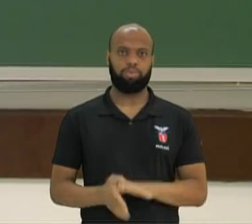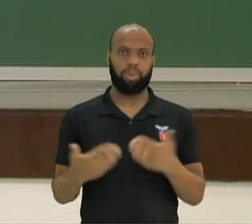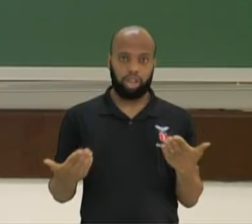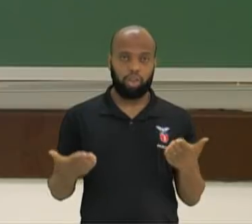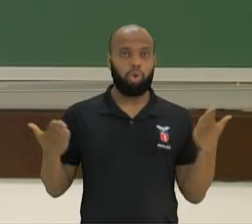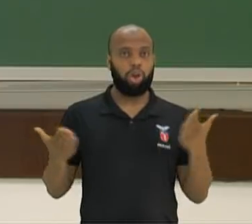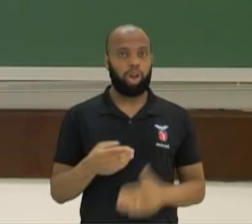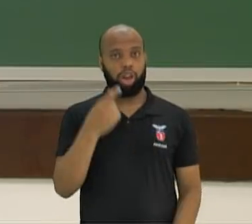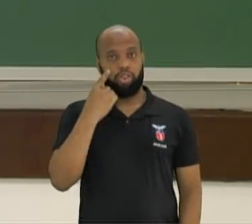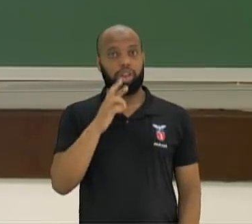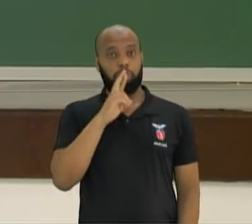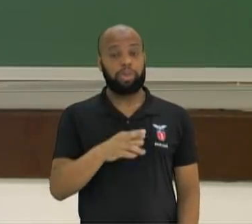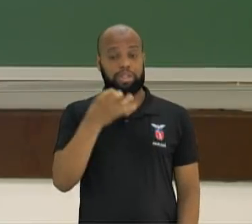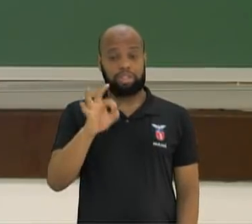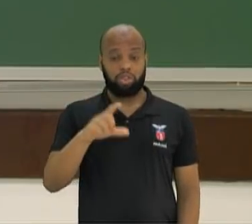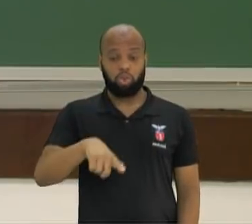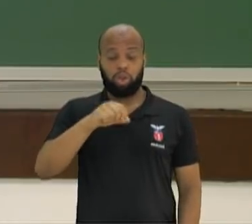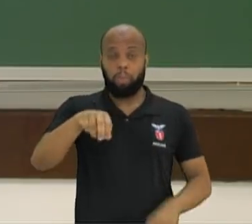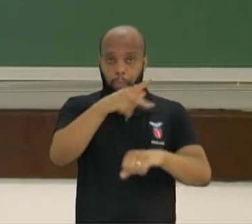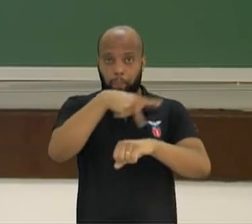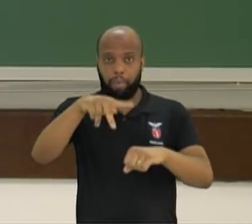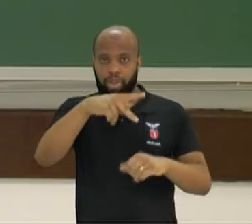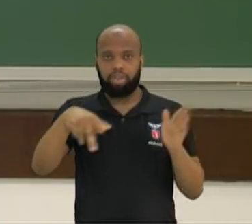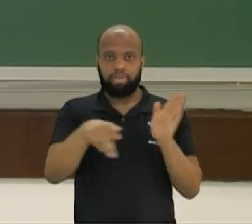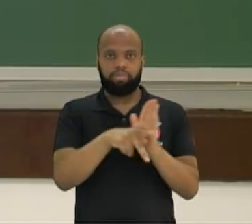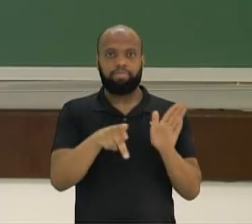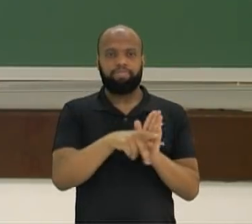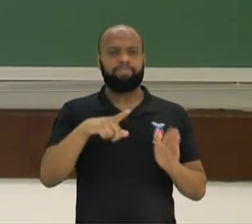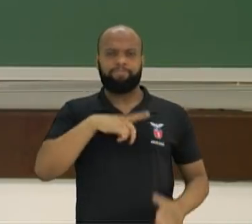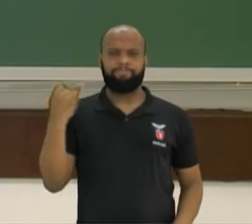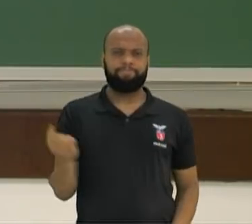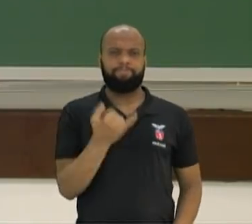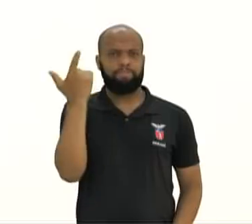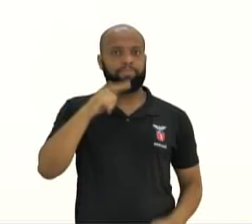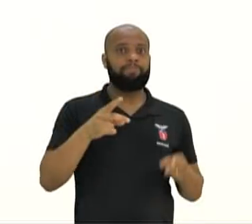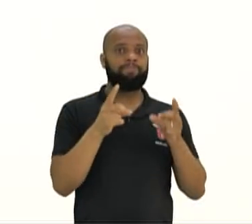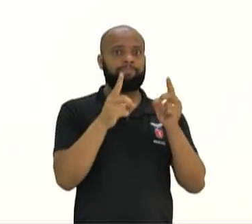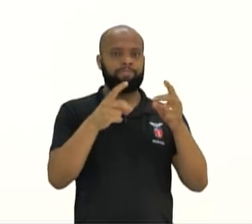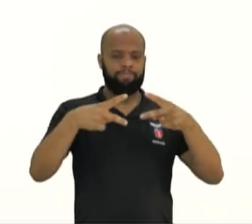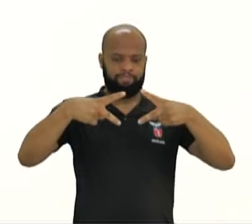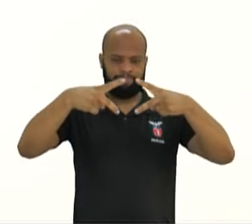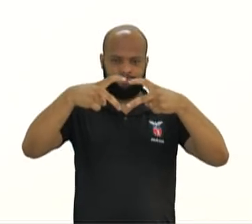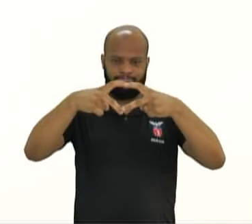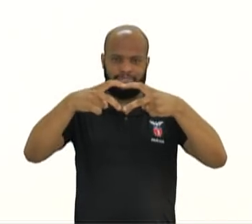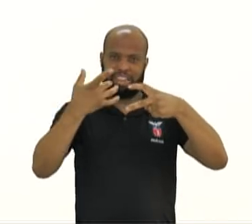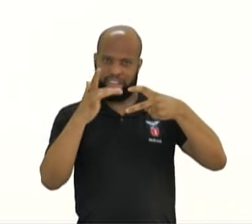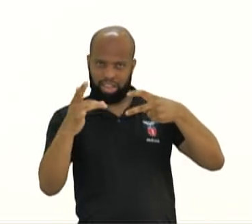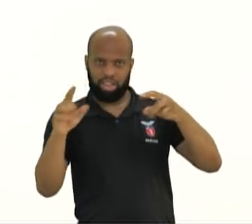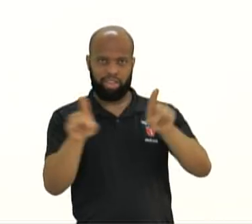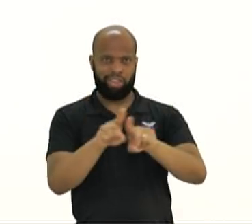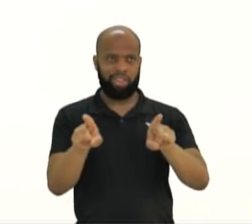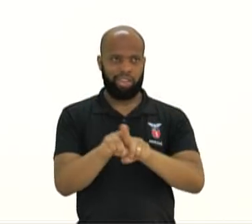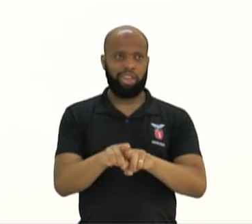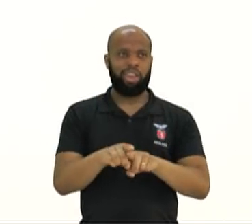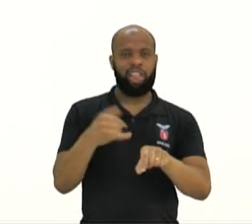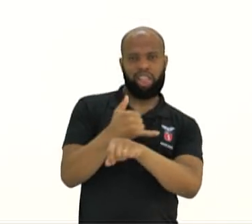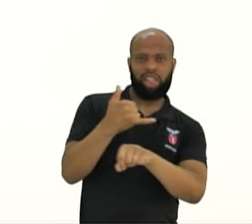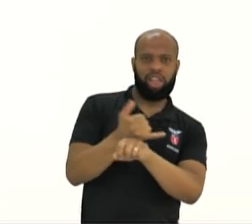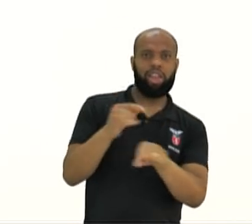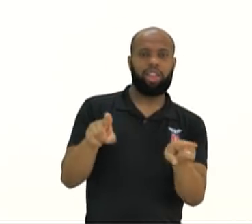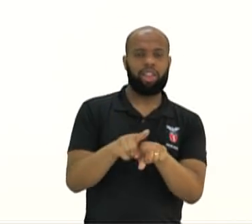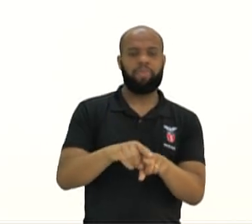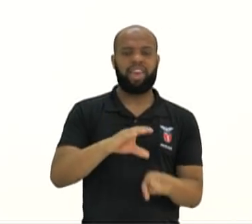E aí, no ano, vamos lá, vamos à correção da nossa quinta atividade, o questionário. Maior exportadora mundial de diamantes, alumínio e